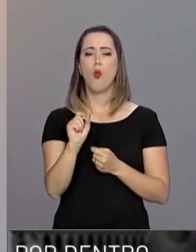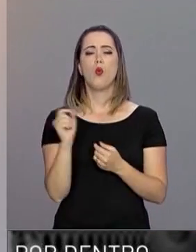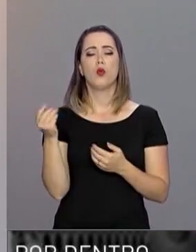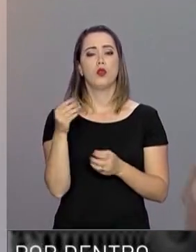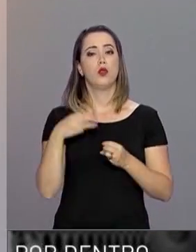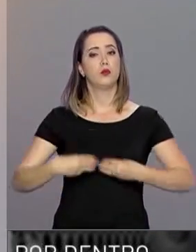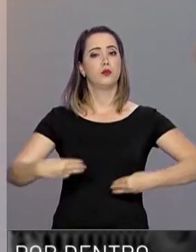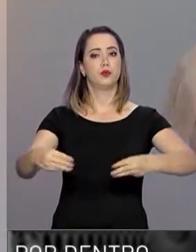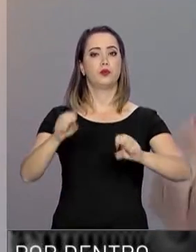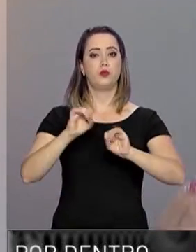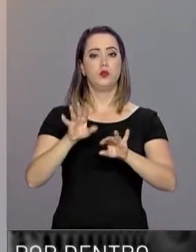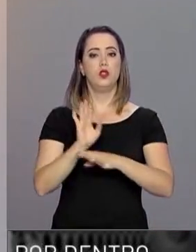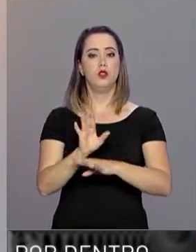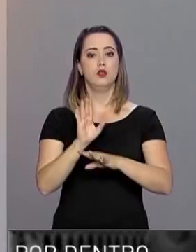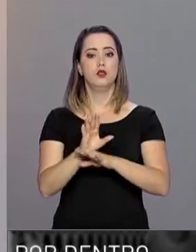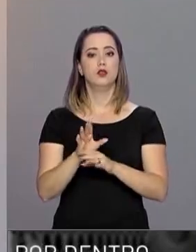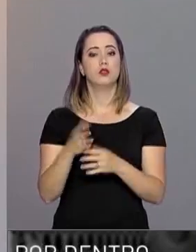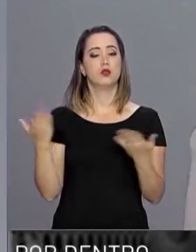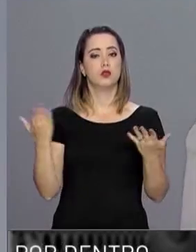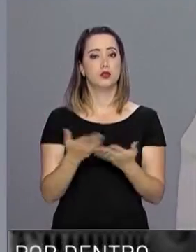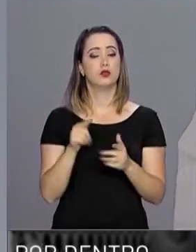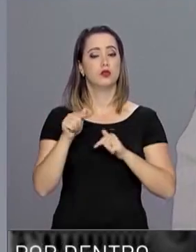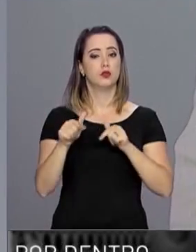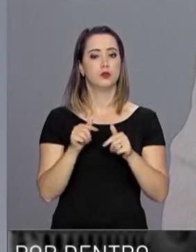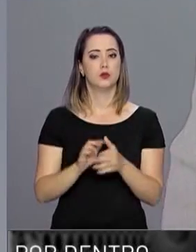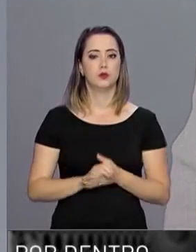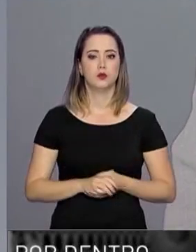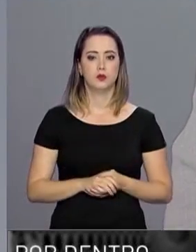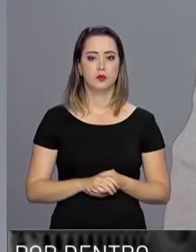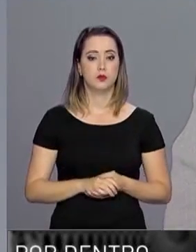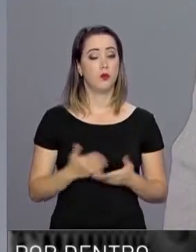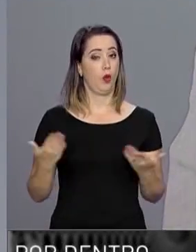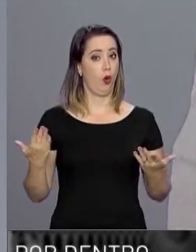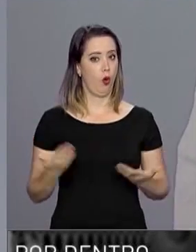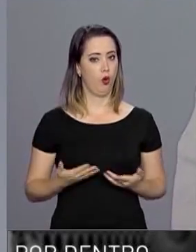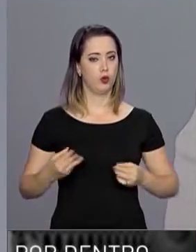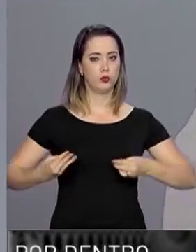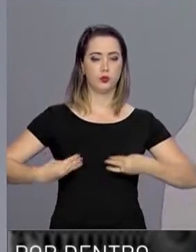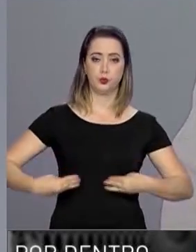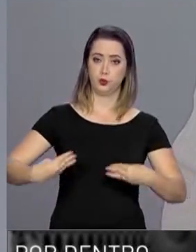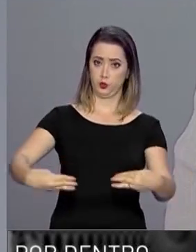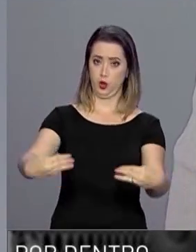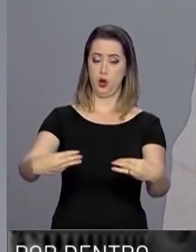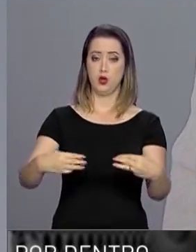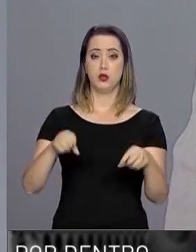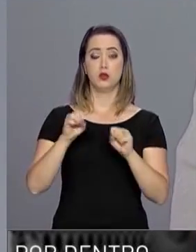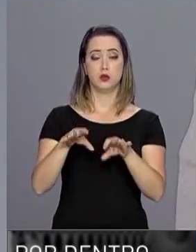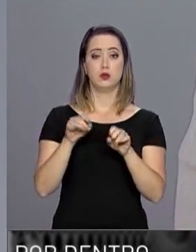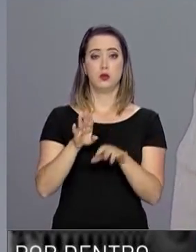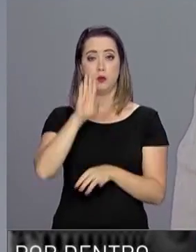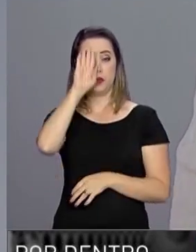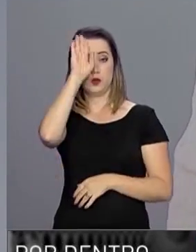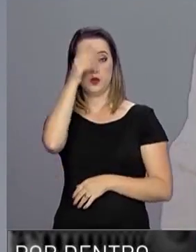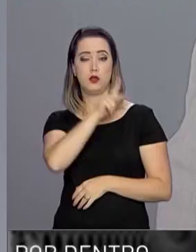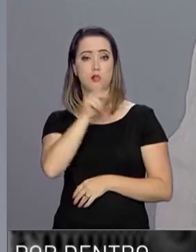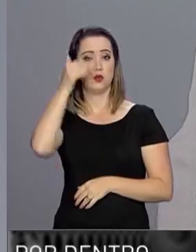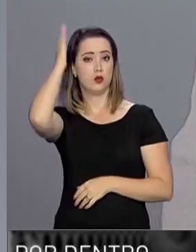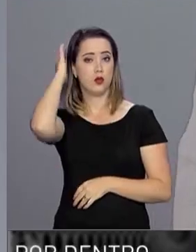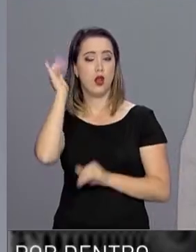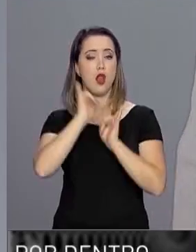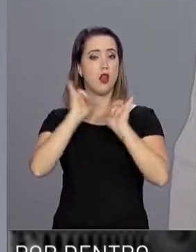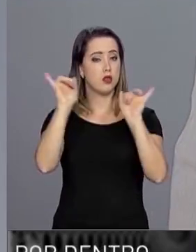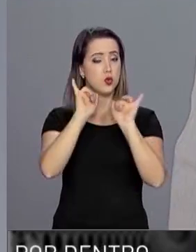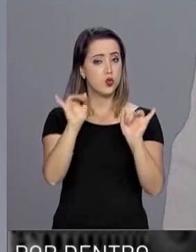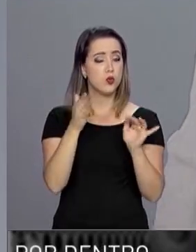pelo MEC para ajudar os municípios nessa tarefa? O Ministério da Educação, como uma prioridade do presidente, lançou um programa